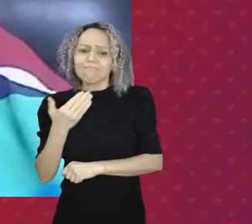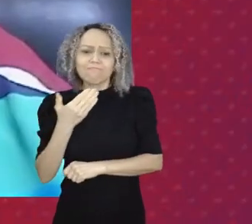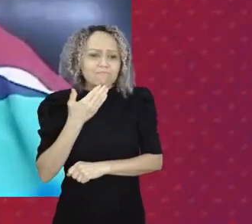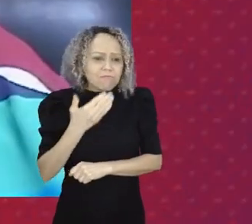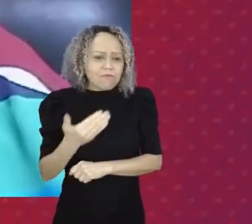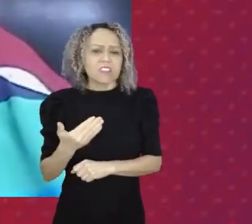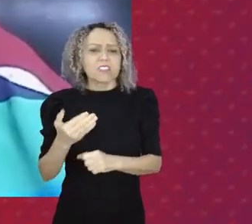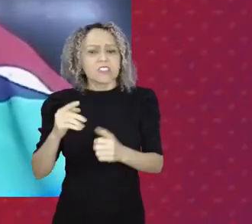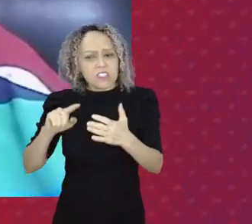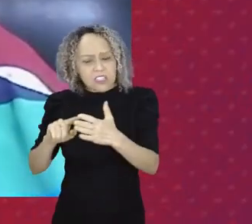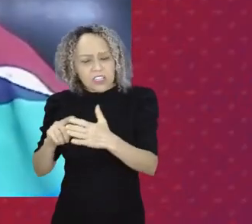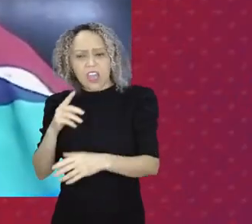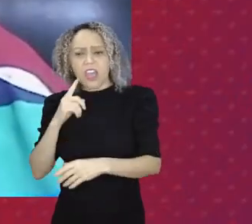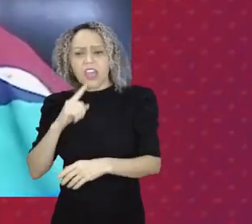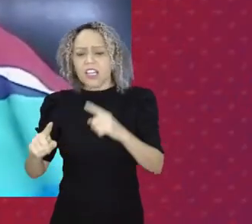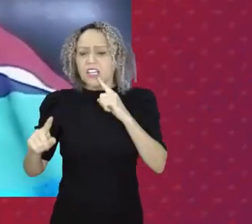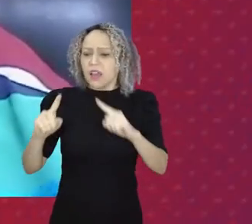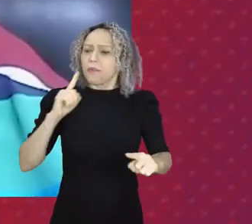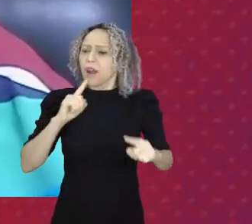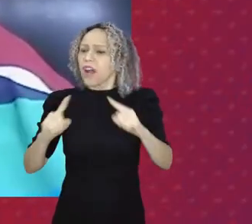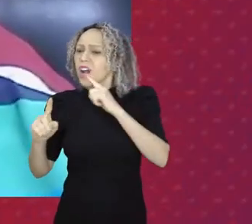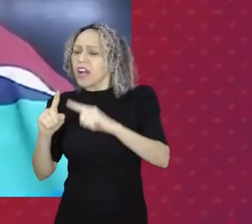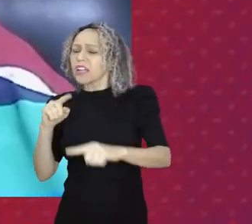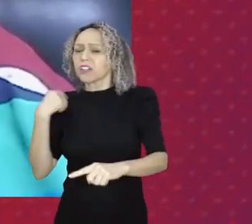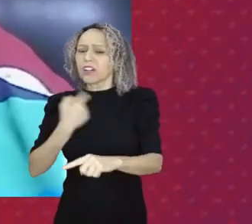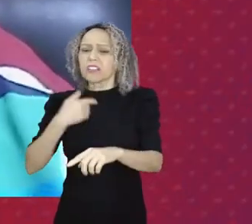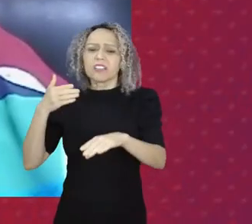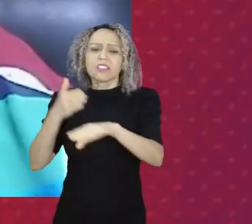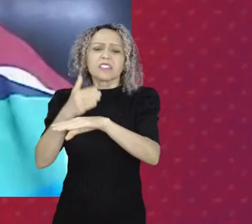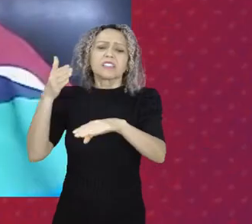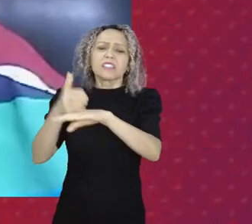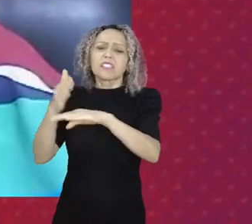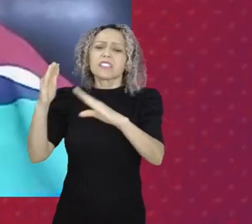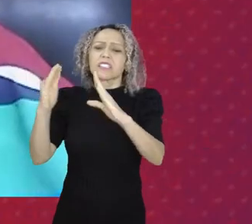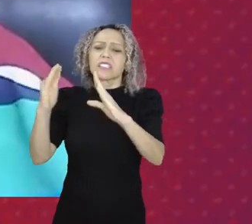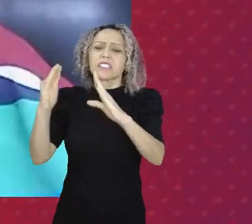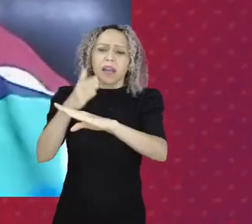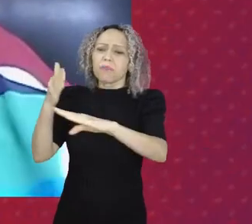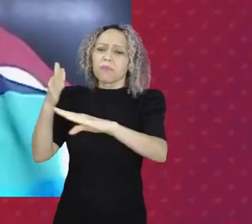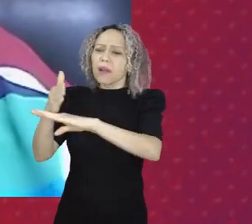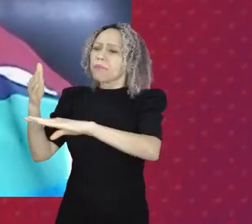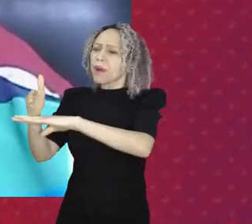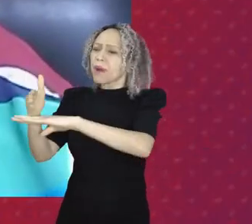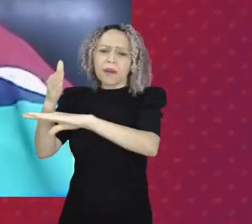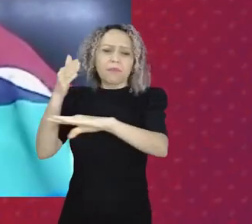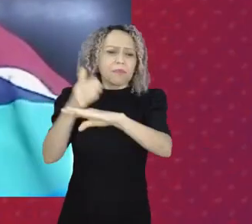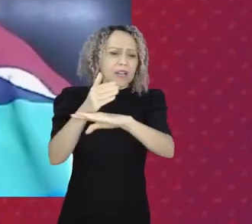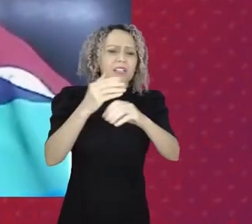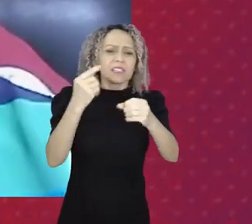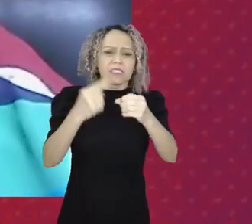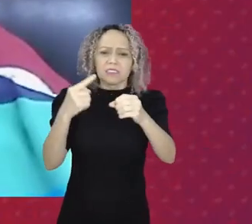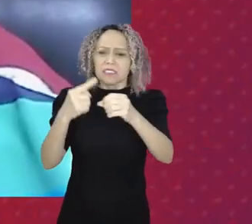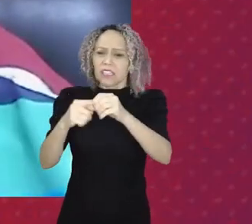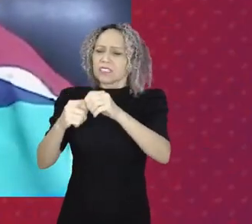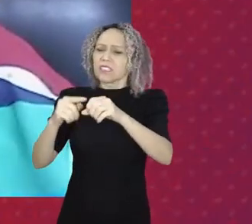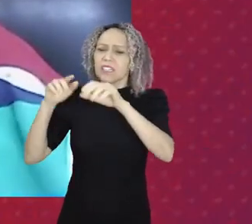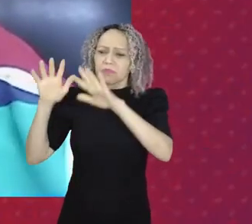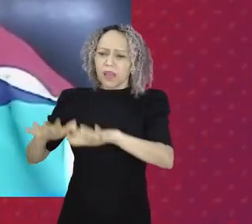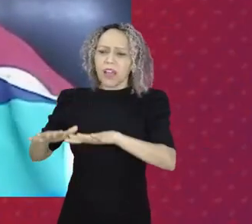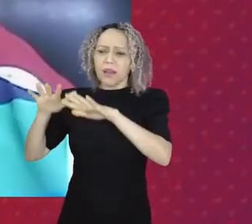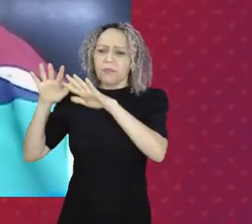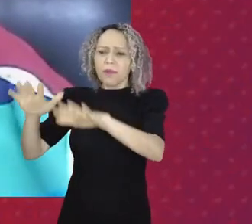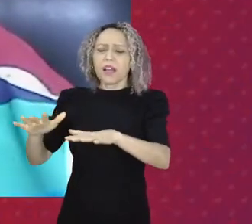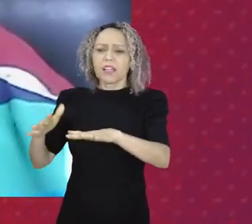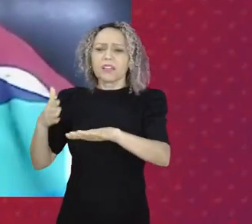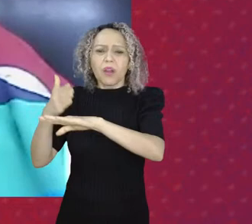de casa em casa, de bairro em bairro, de cidade em cidade, nós chegamos a